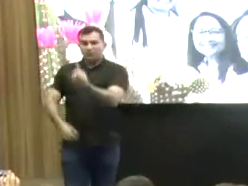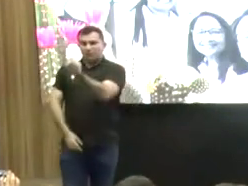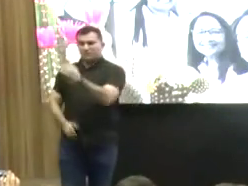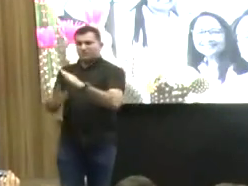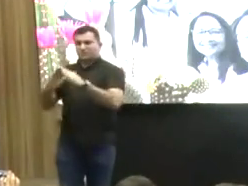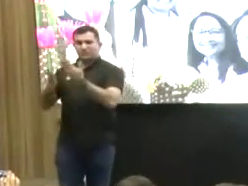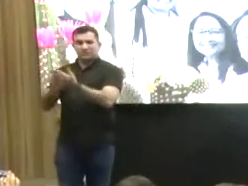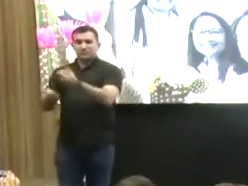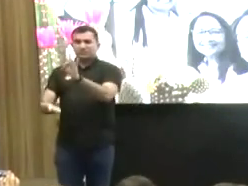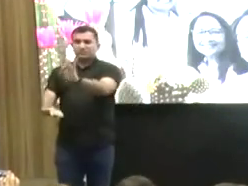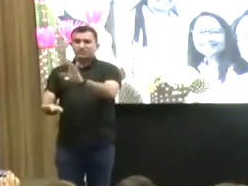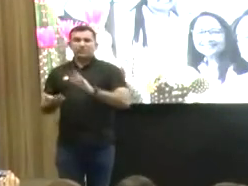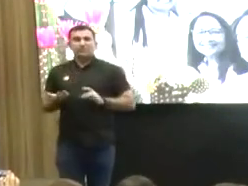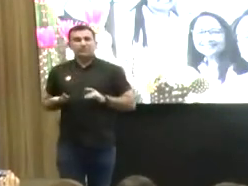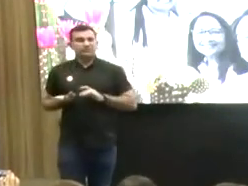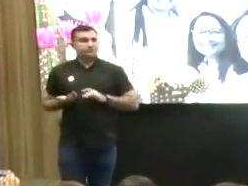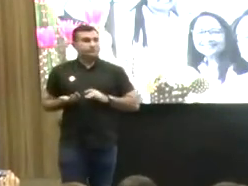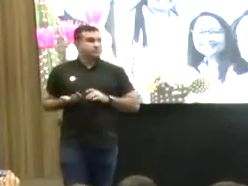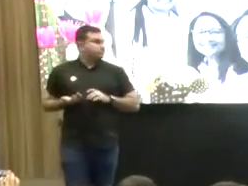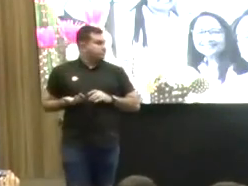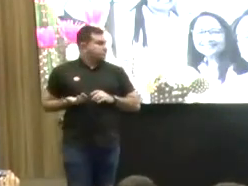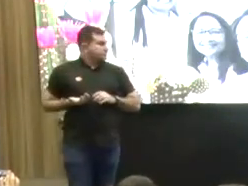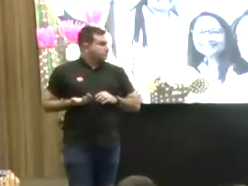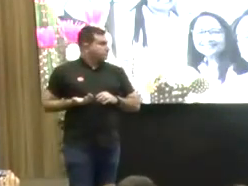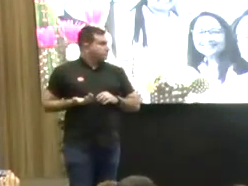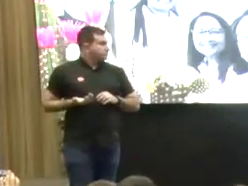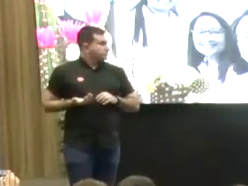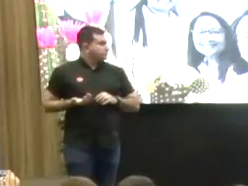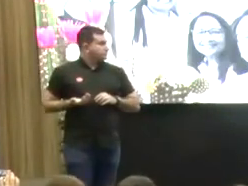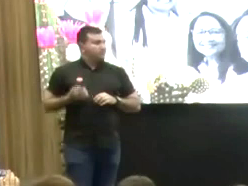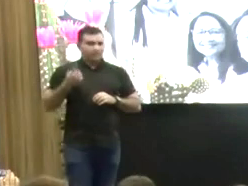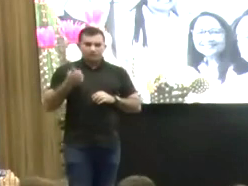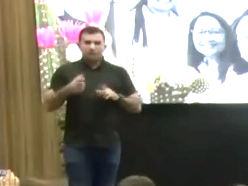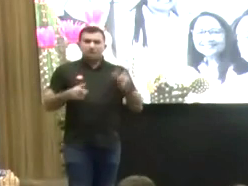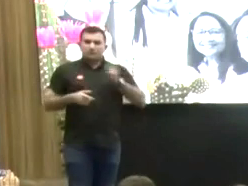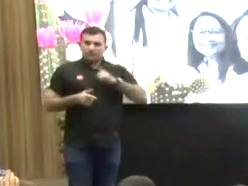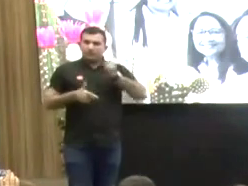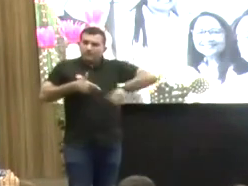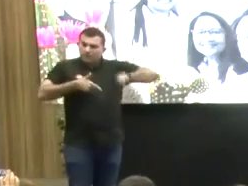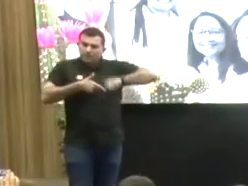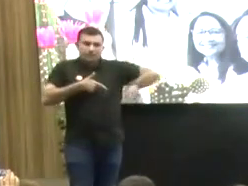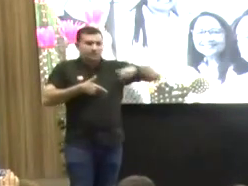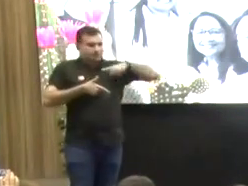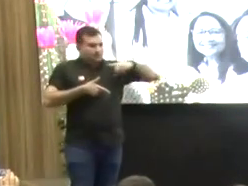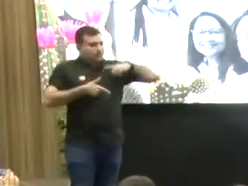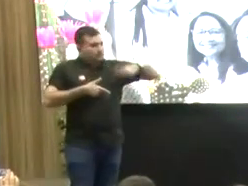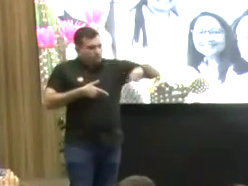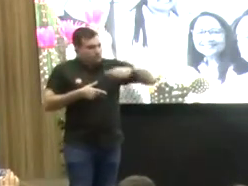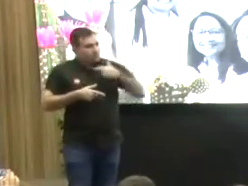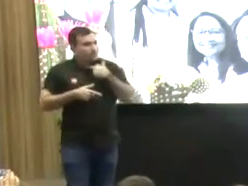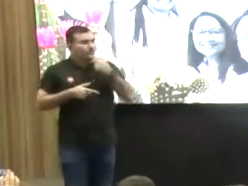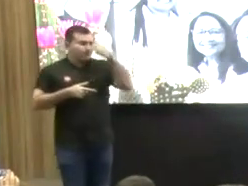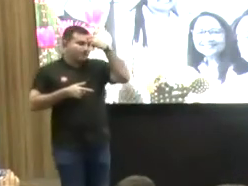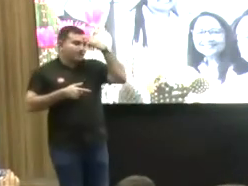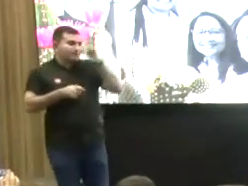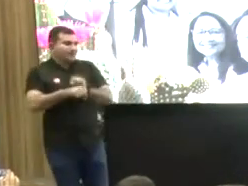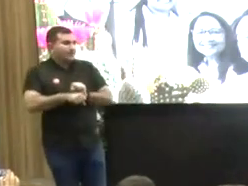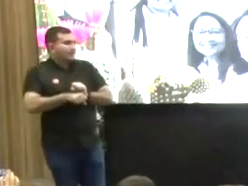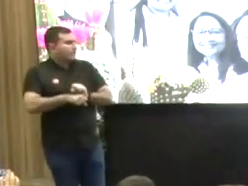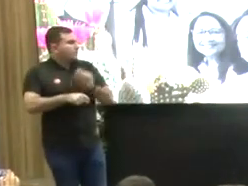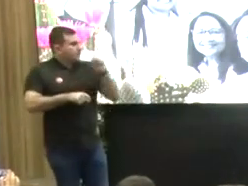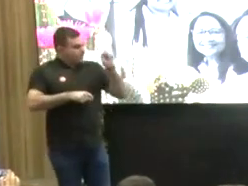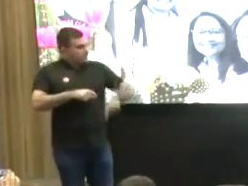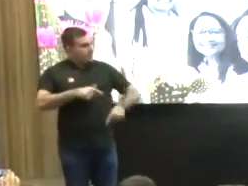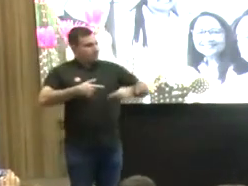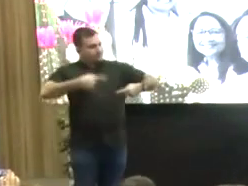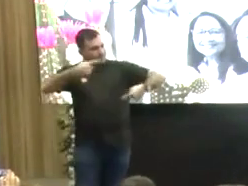Entende? Isso aí não é à toa não, isso é intencional. A gente não pode deixar de pensar que esta é uma